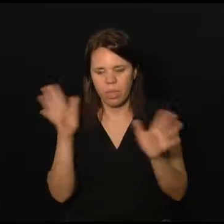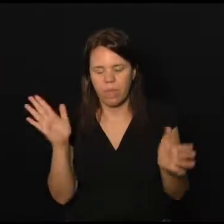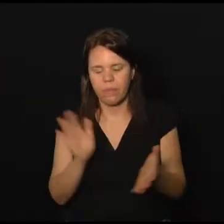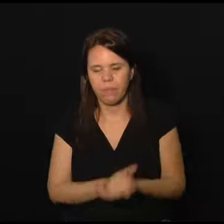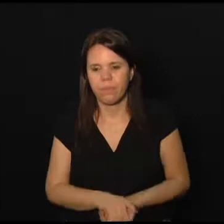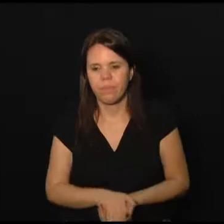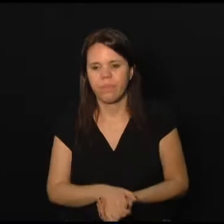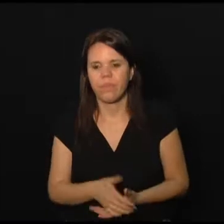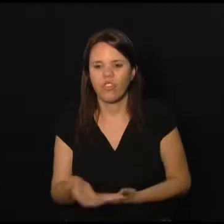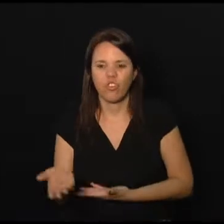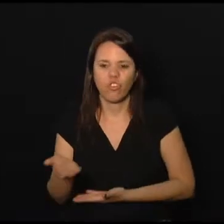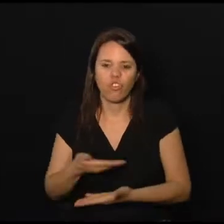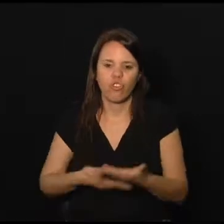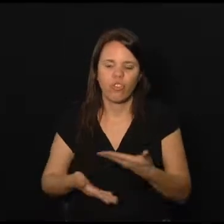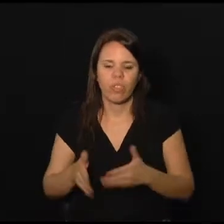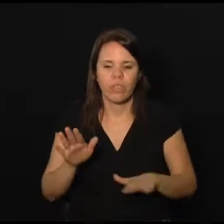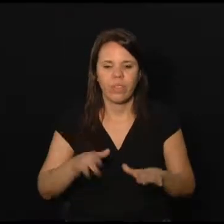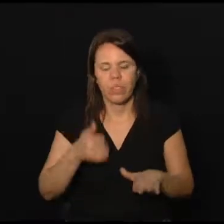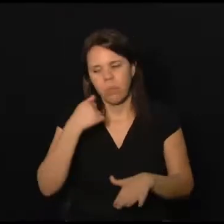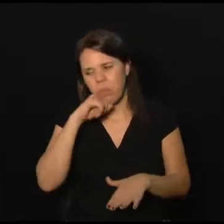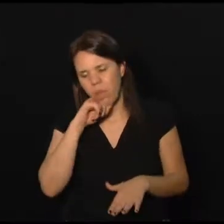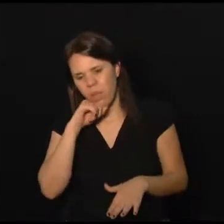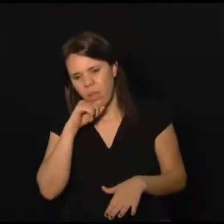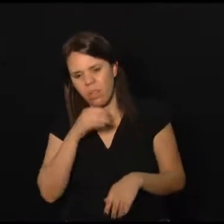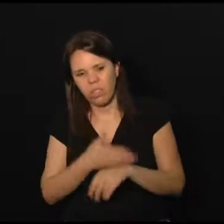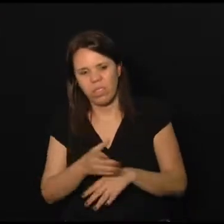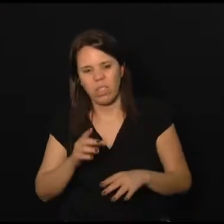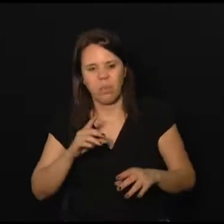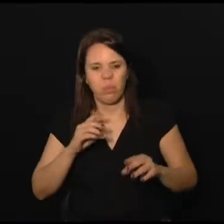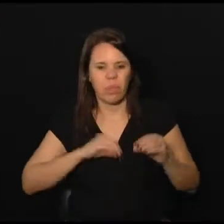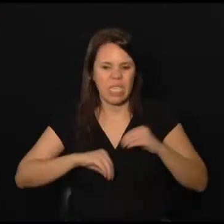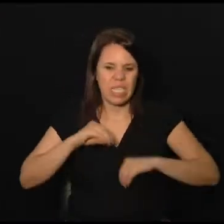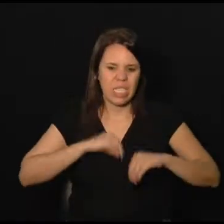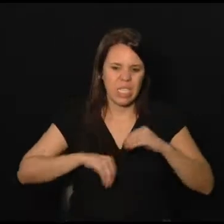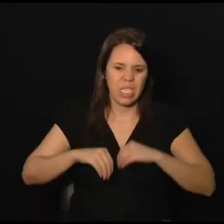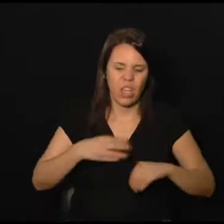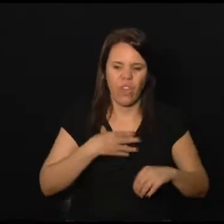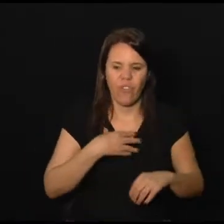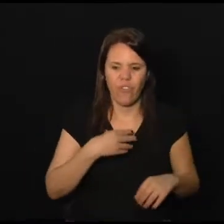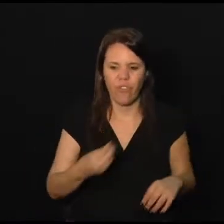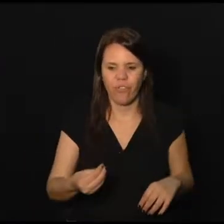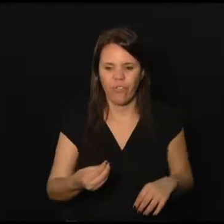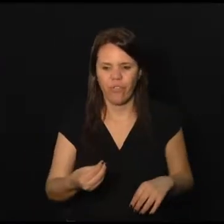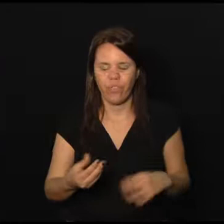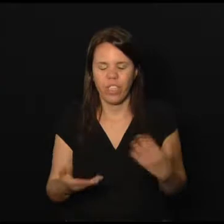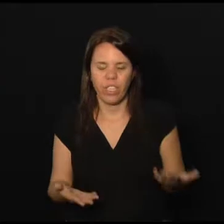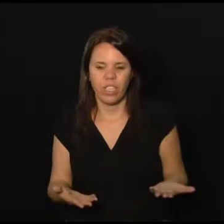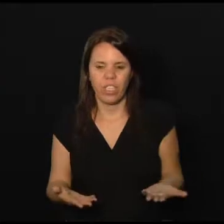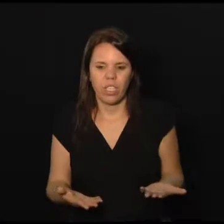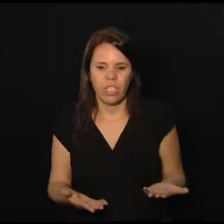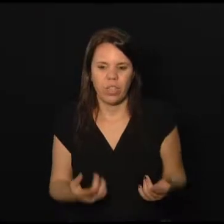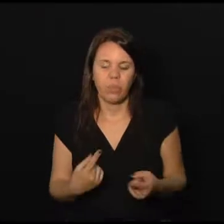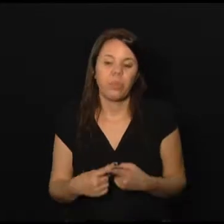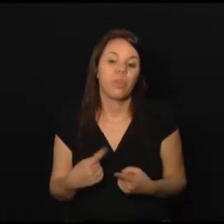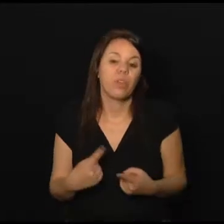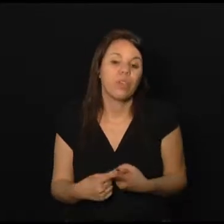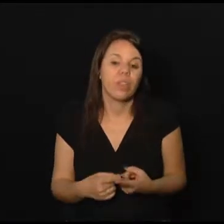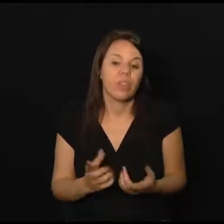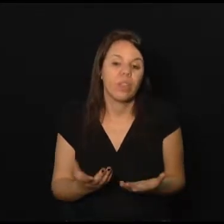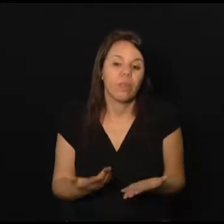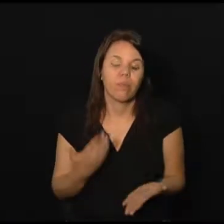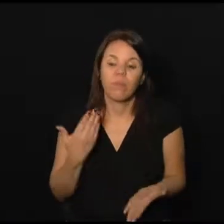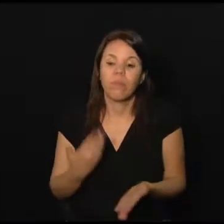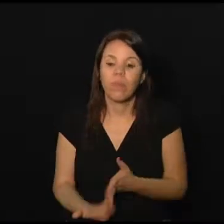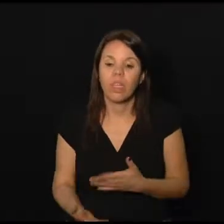começa a trocar, porque às vezes a mãe entra em depressão, né? Aí um filho tem que tomar a frente, porque, né? Então, perde